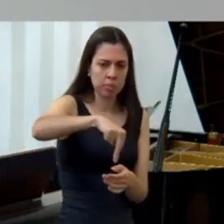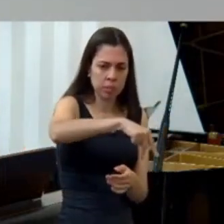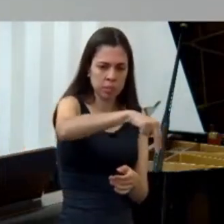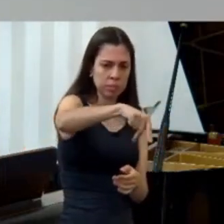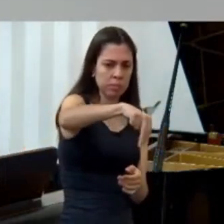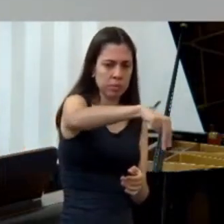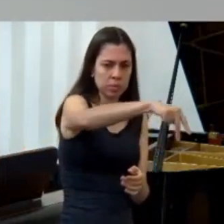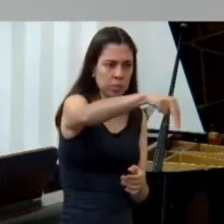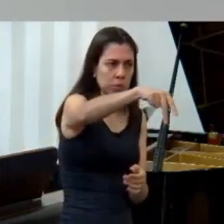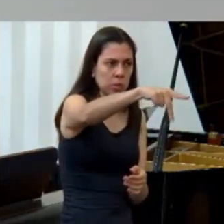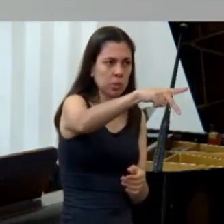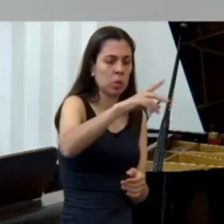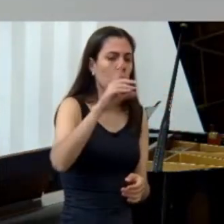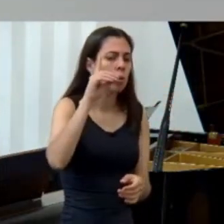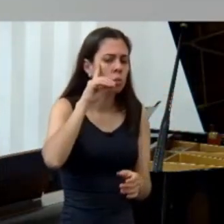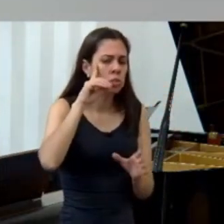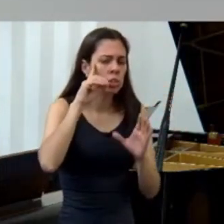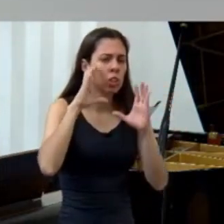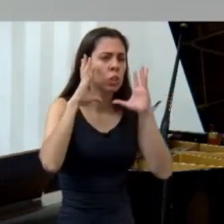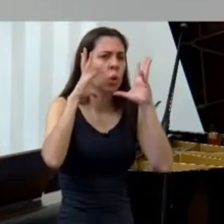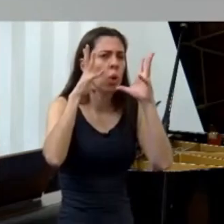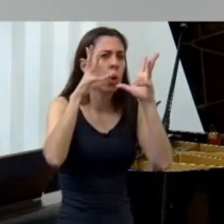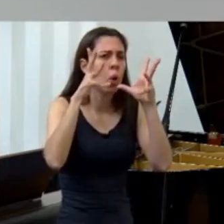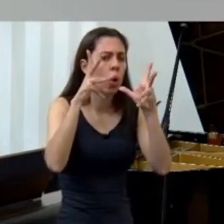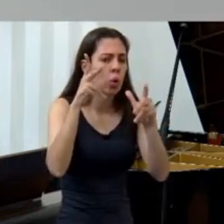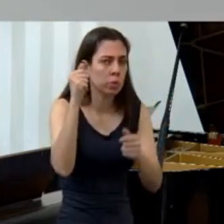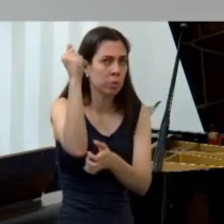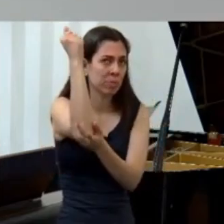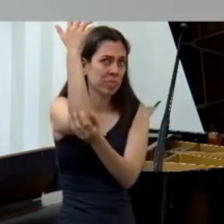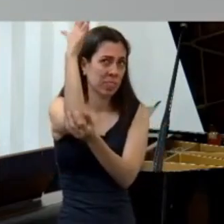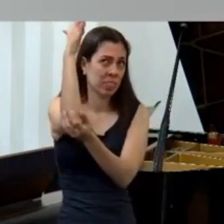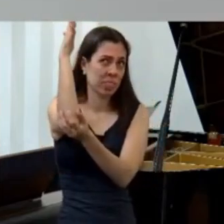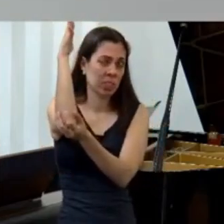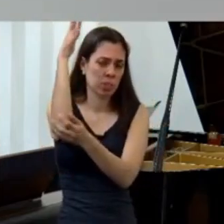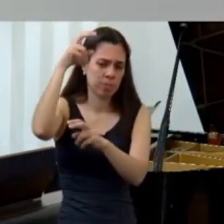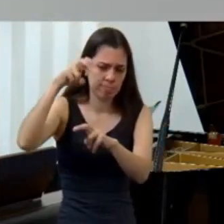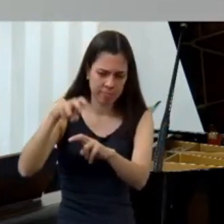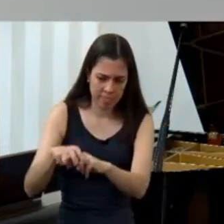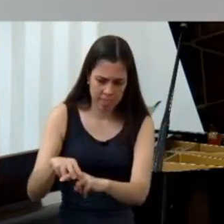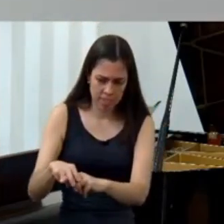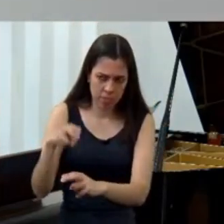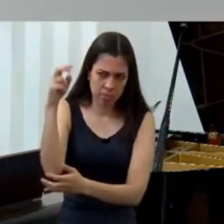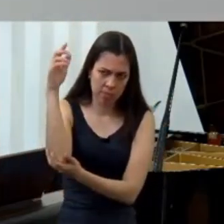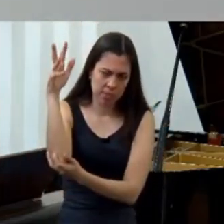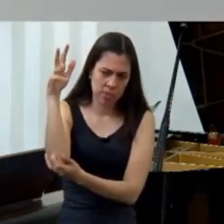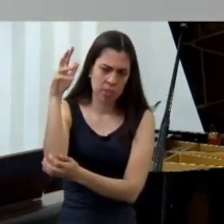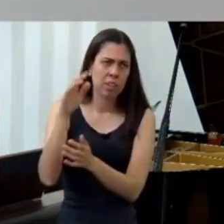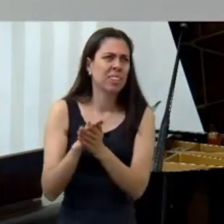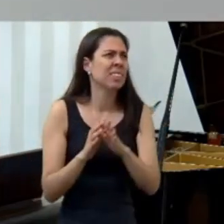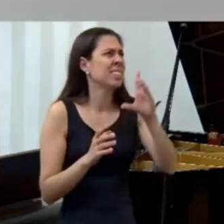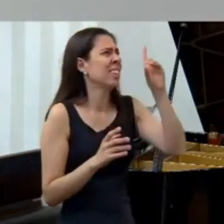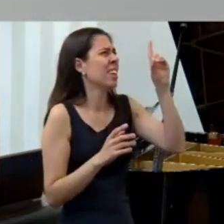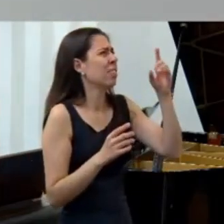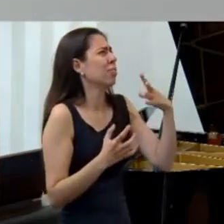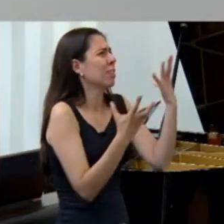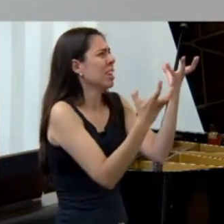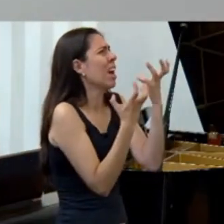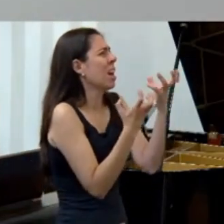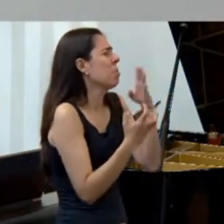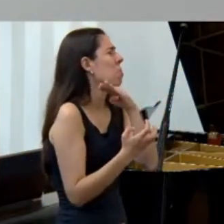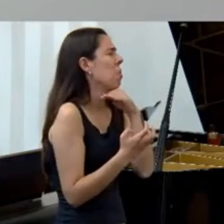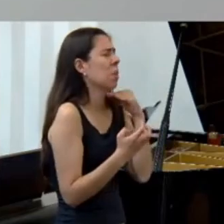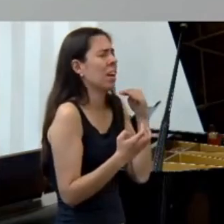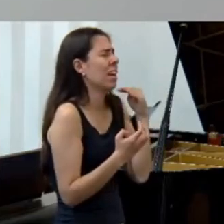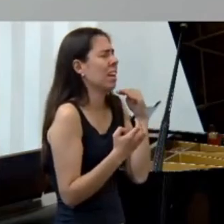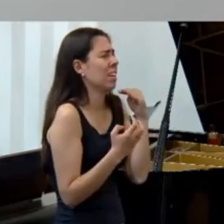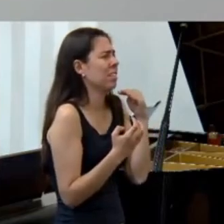e veio, se assentou debaixo de um zimbro, e pediu para si a morte, e disse: Basta, Toma agora, ó Senhor, minha alma, pois não sou